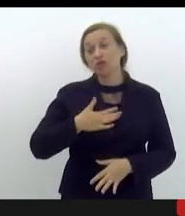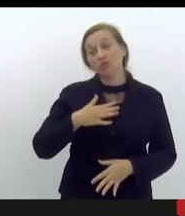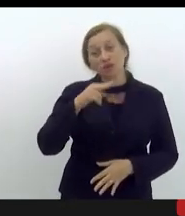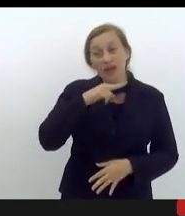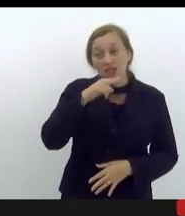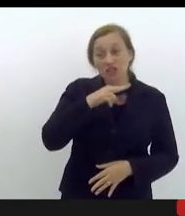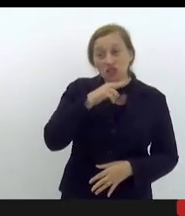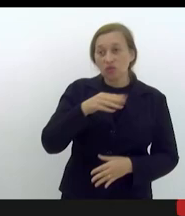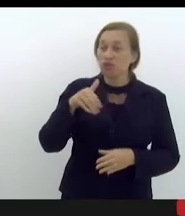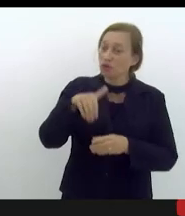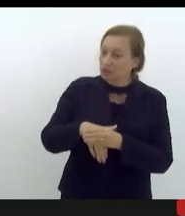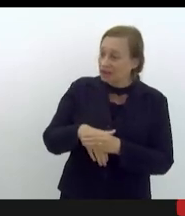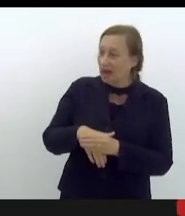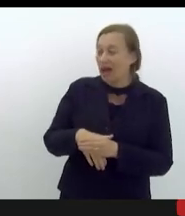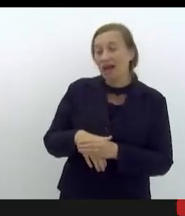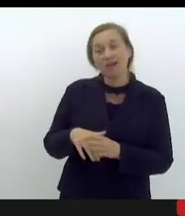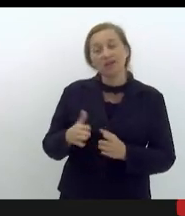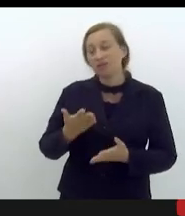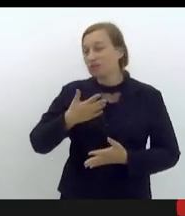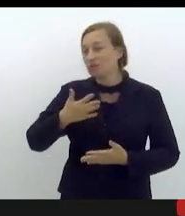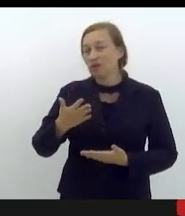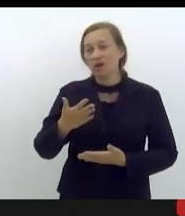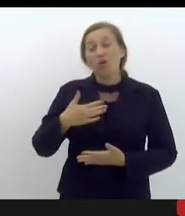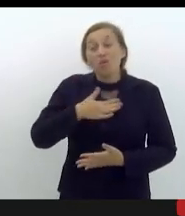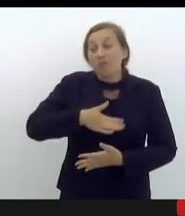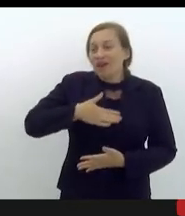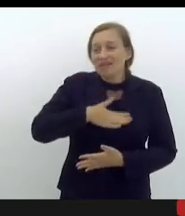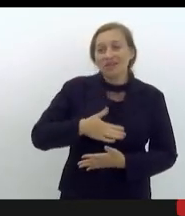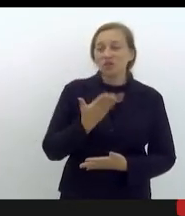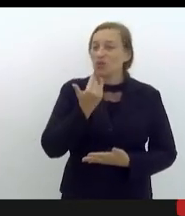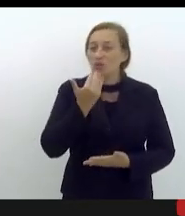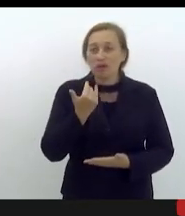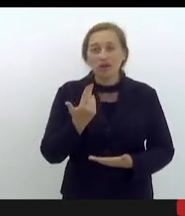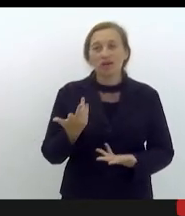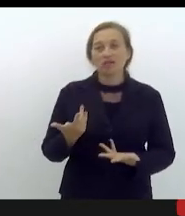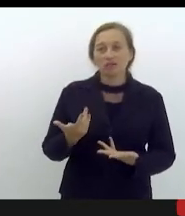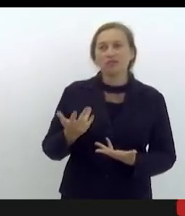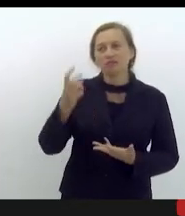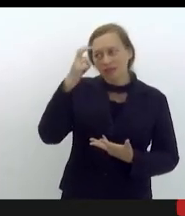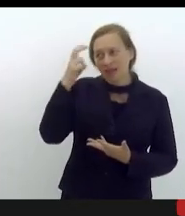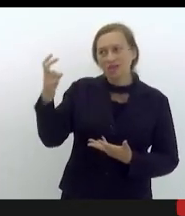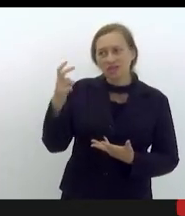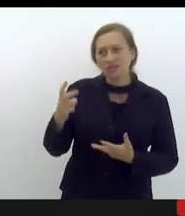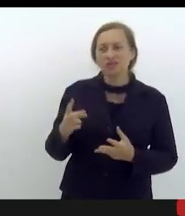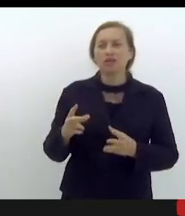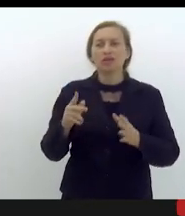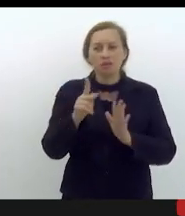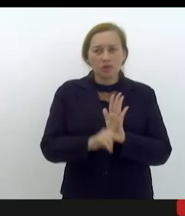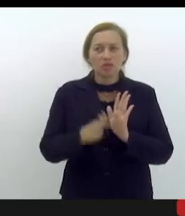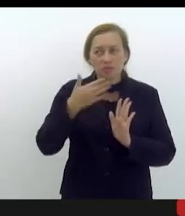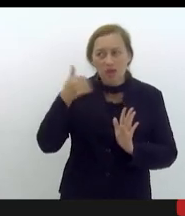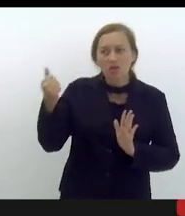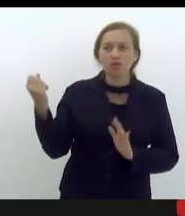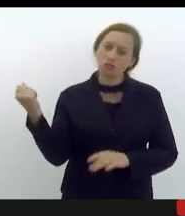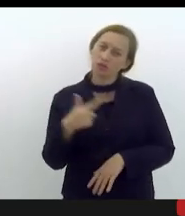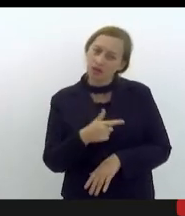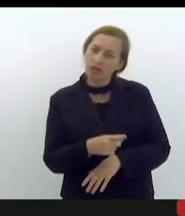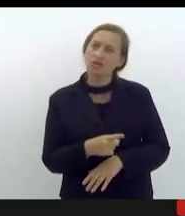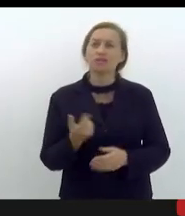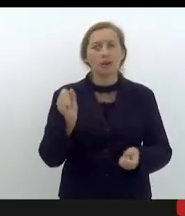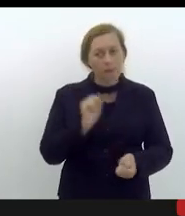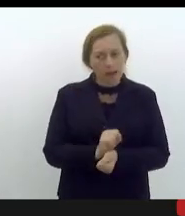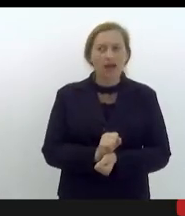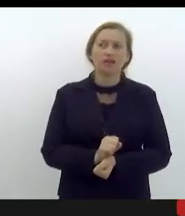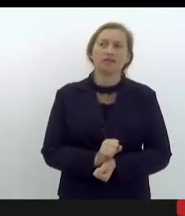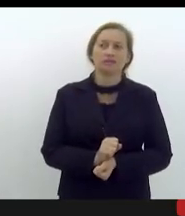pelo amor de Deus Lucinha você é muito querida você tem muita inteligente de fazer projetos muito melhores do que isso para